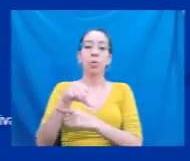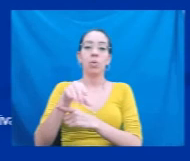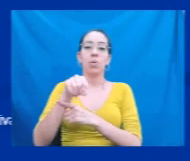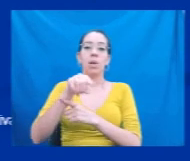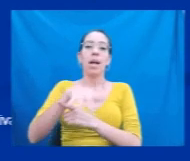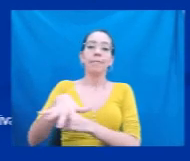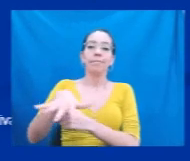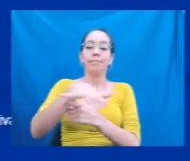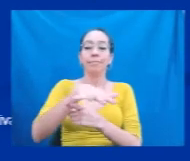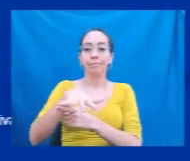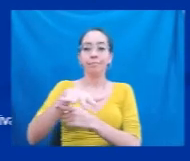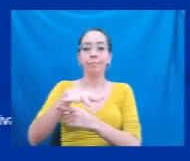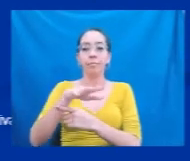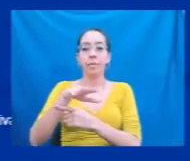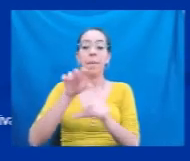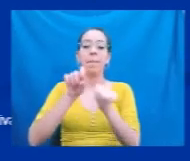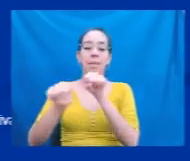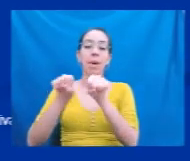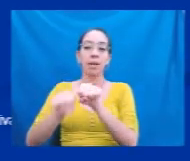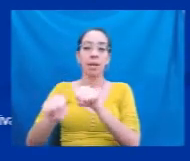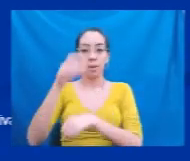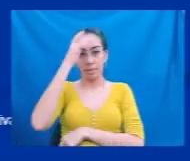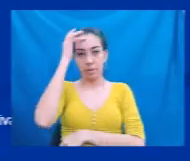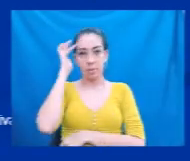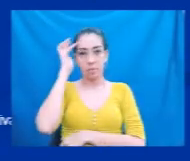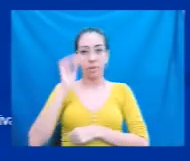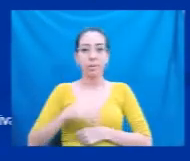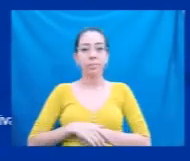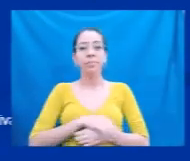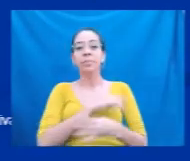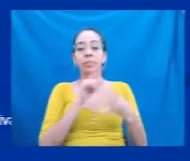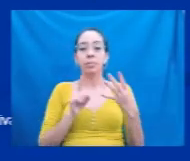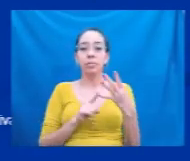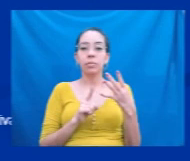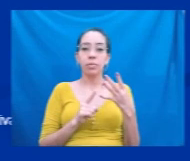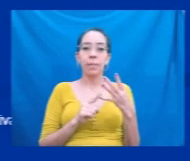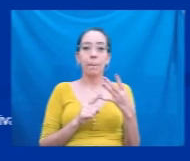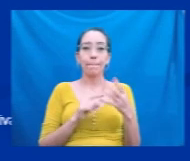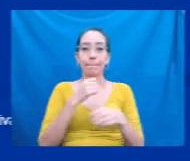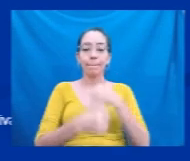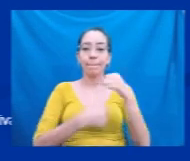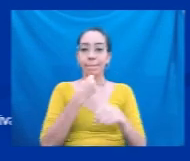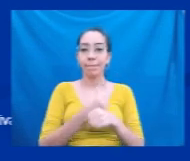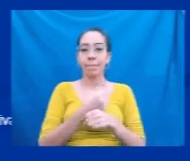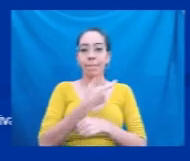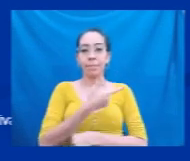feridos. Esse evento aqui eu já comentei, que foi o evento na China,